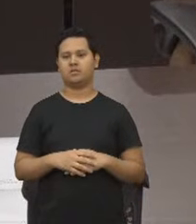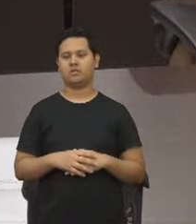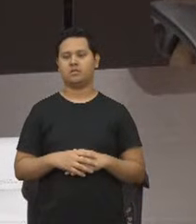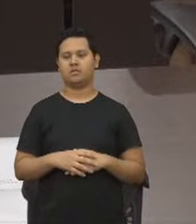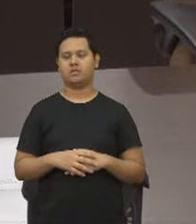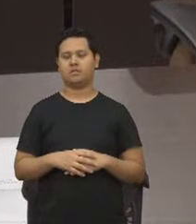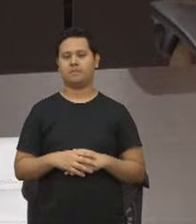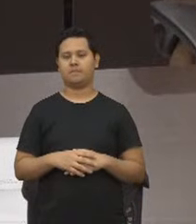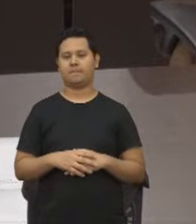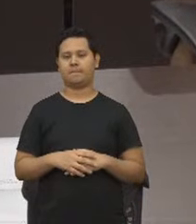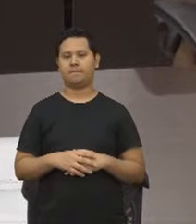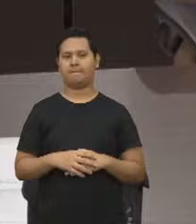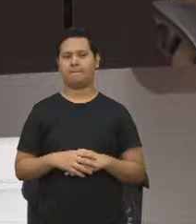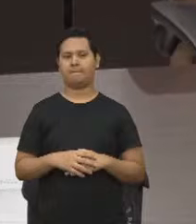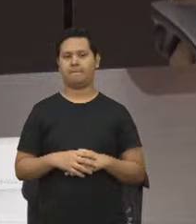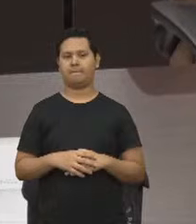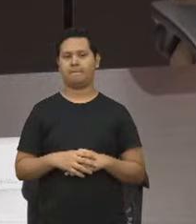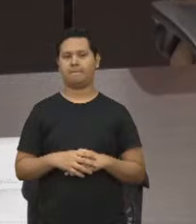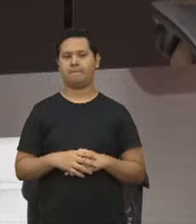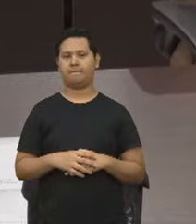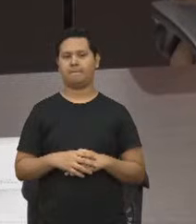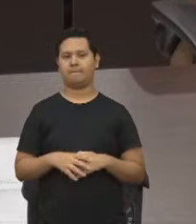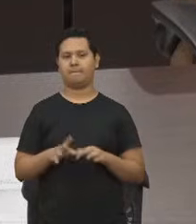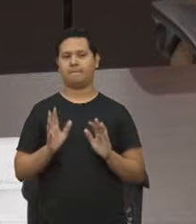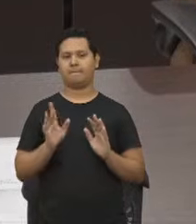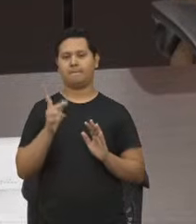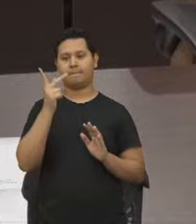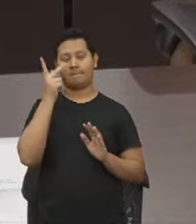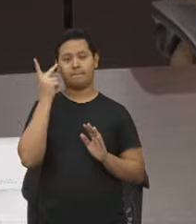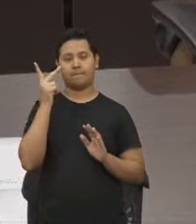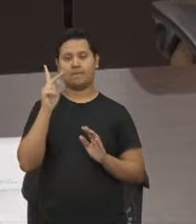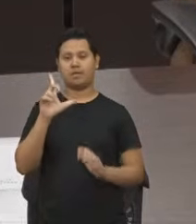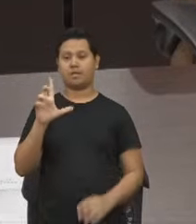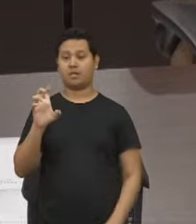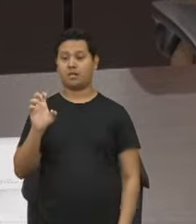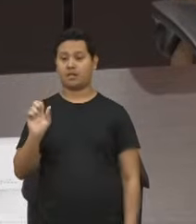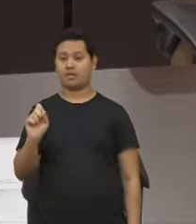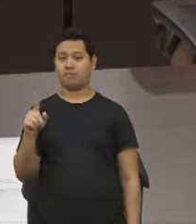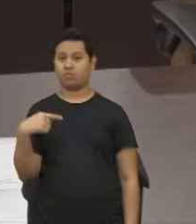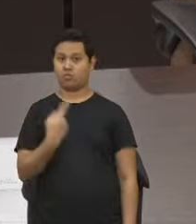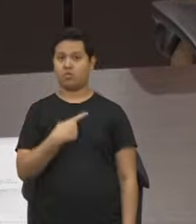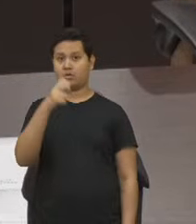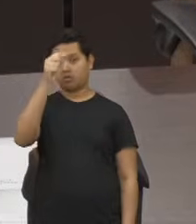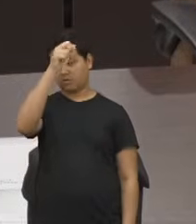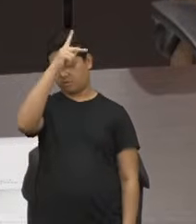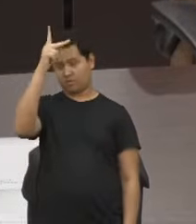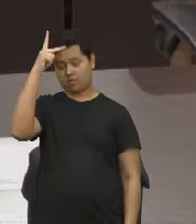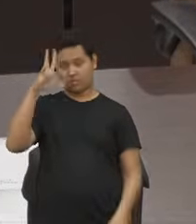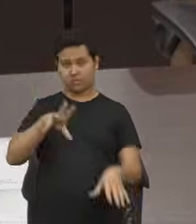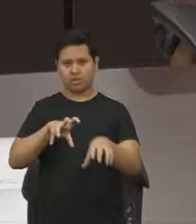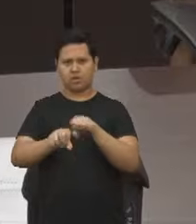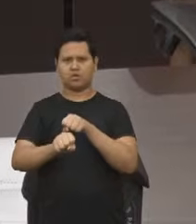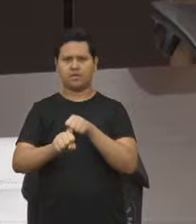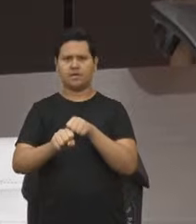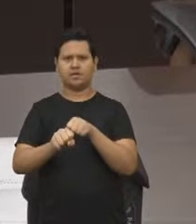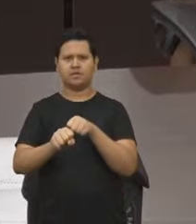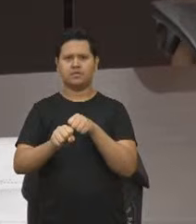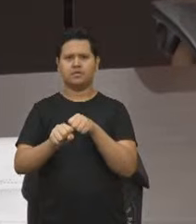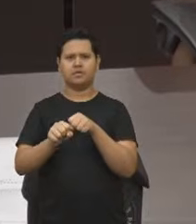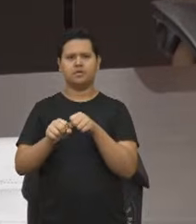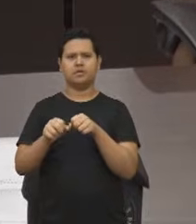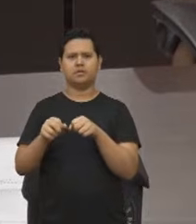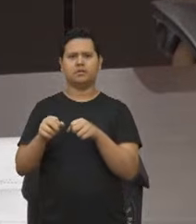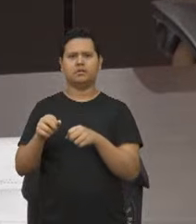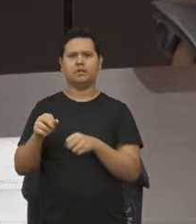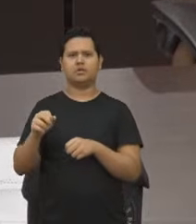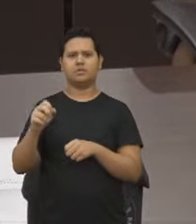conhecimento. Participei de fórum, em debates na LESP, busquei com especialistas, inclusive o nosso prefeito é formado em economia, e hoje eu tenho convicção